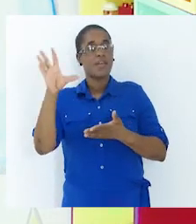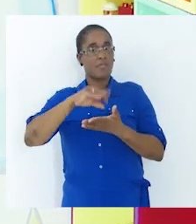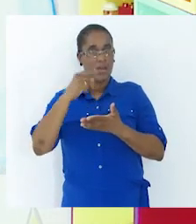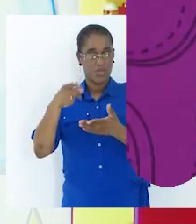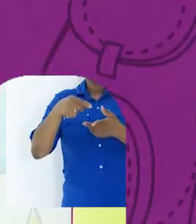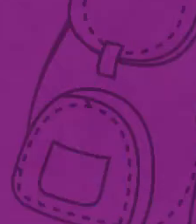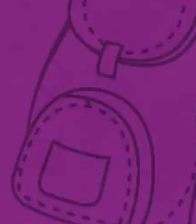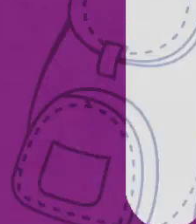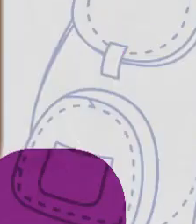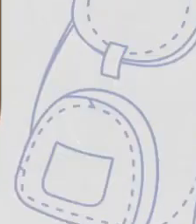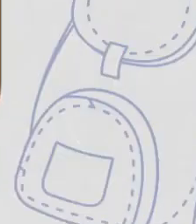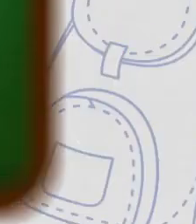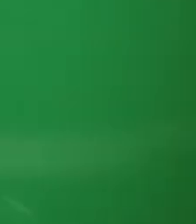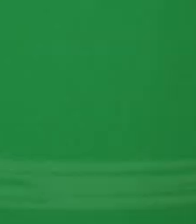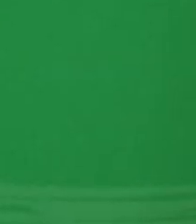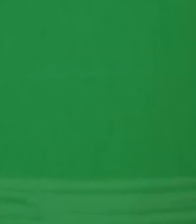desafio.